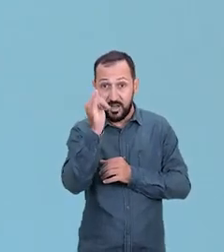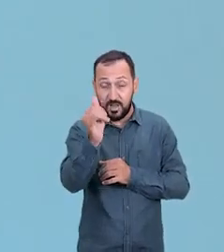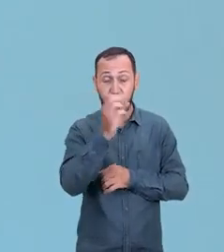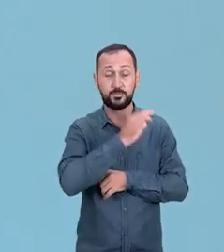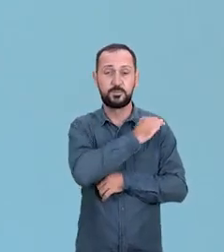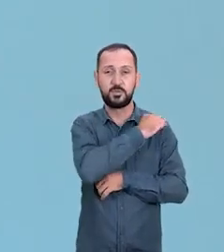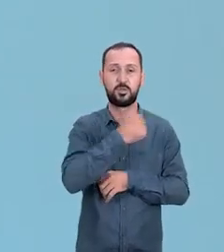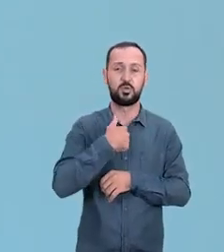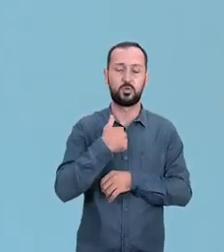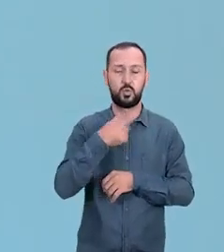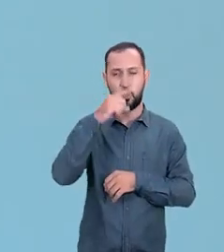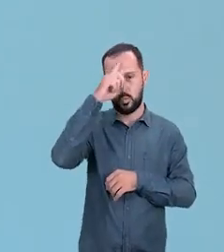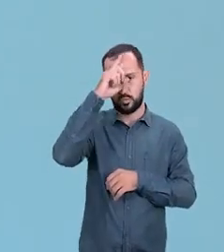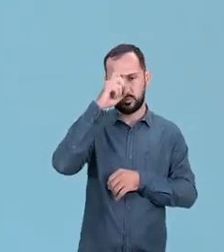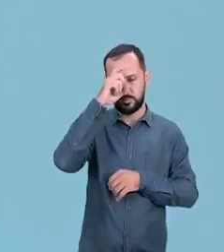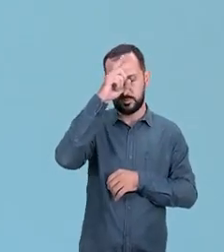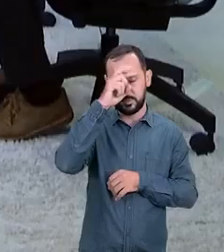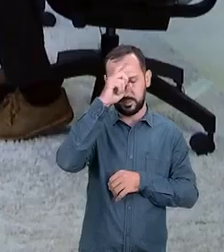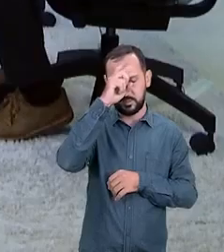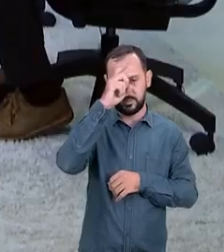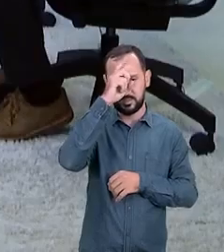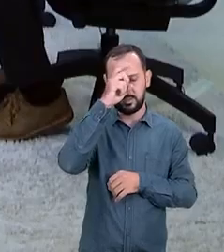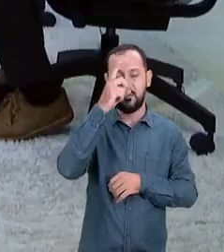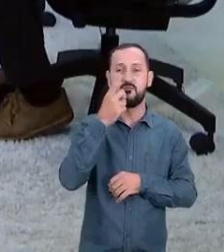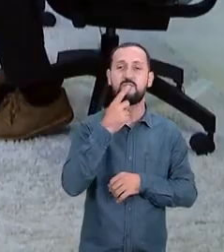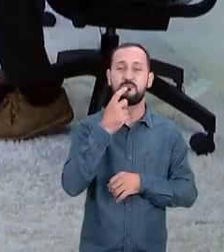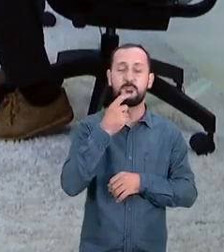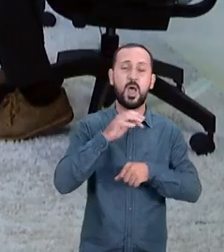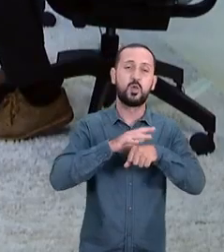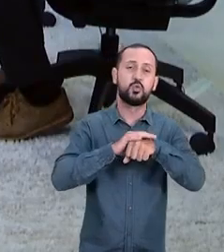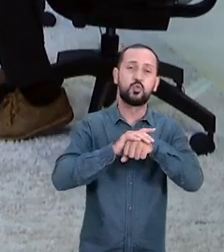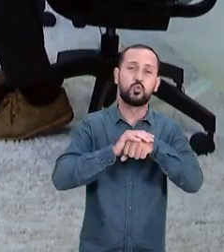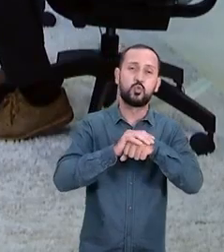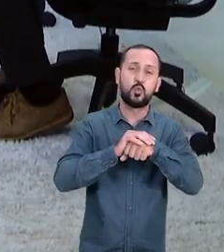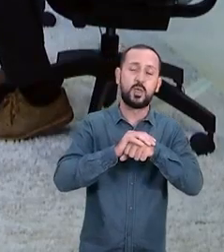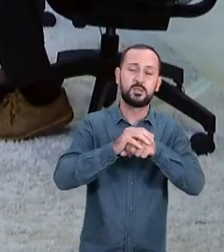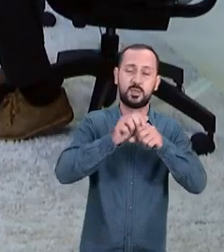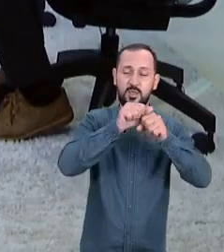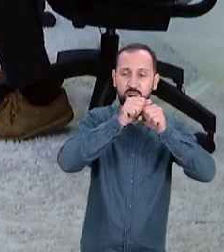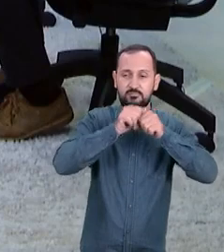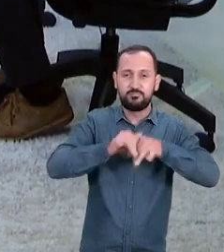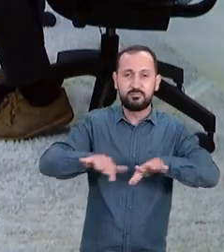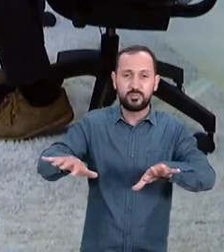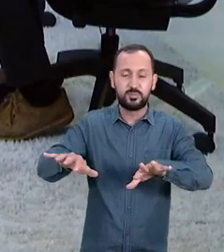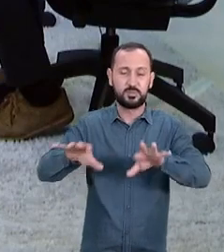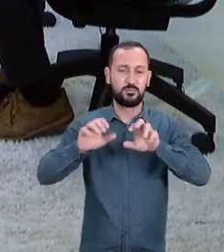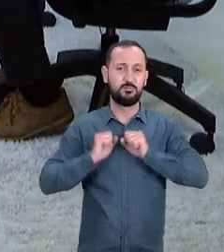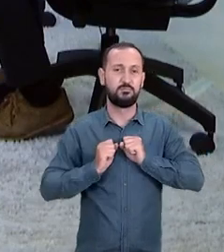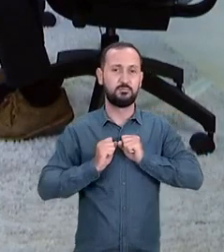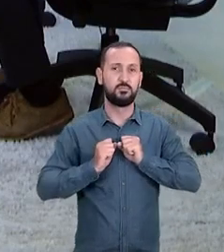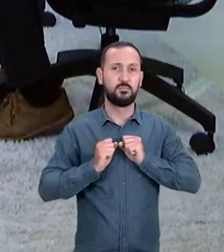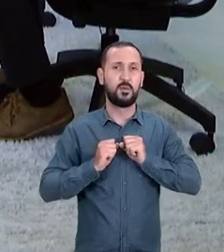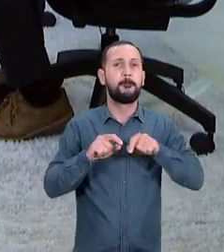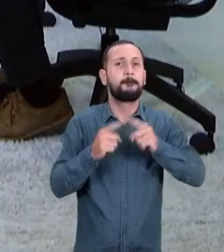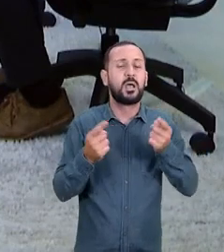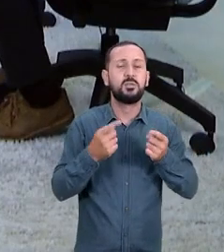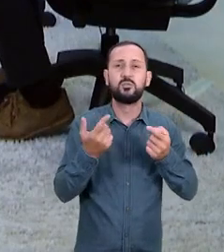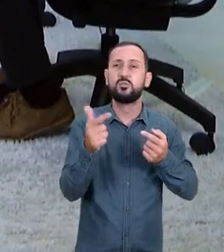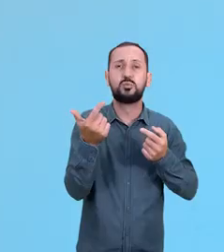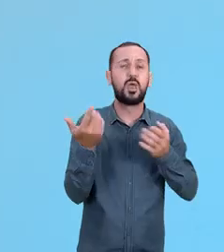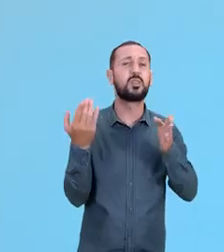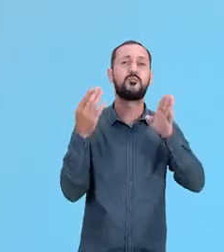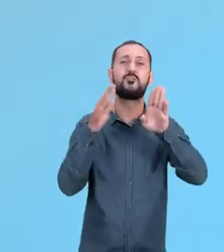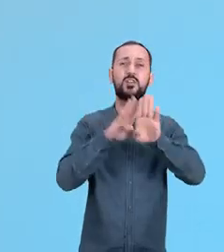que o hospital que é referência para doença infecto-contagiosa em Campo Grande é o Hospital Regional. O Hospital Regional não tem mais enfermaria de infectologia, foi